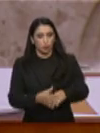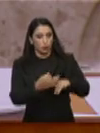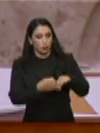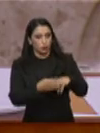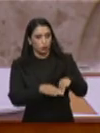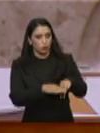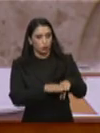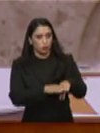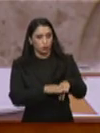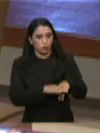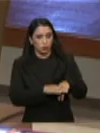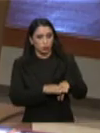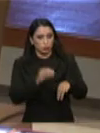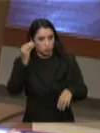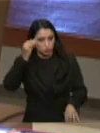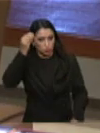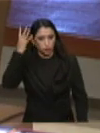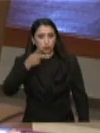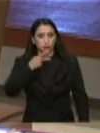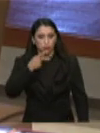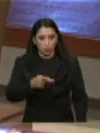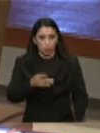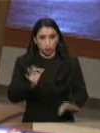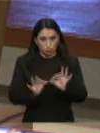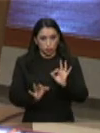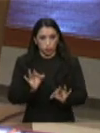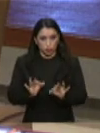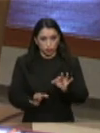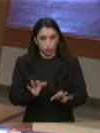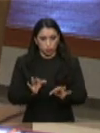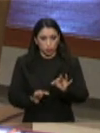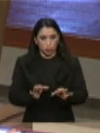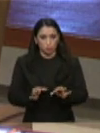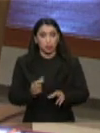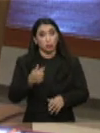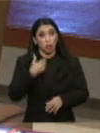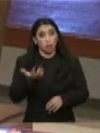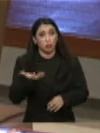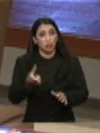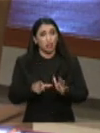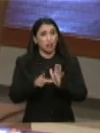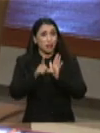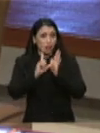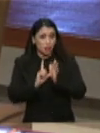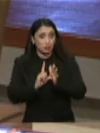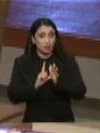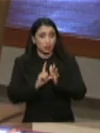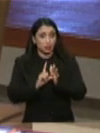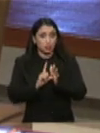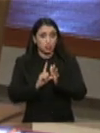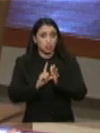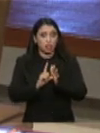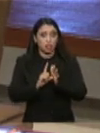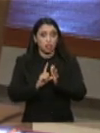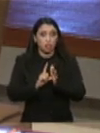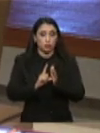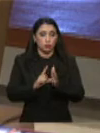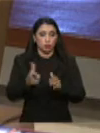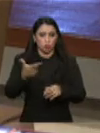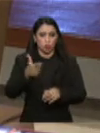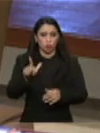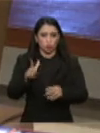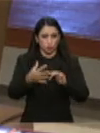presidente, Vossa Excelência vai prosseguir o julgamento e aí eu gostaria de, antes de Vossa Excelência passar a palavra a outro colega,